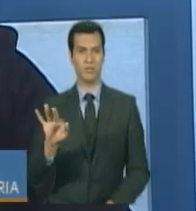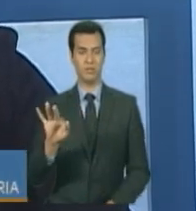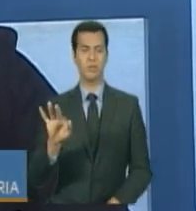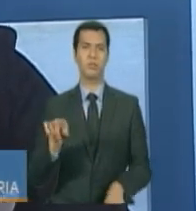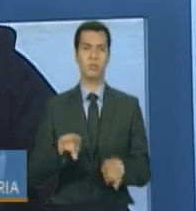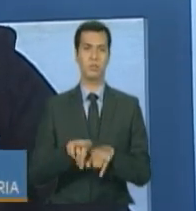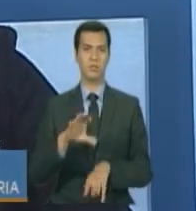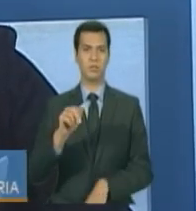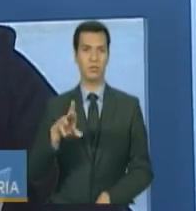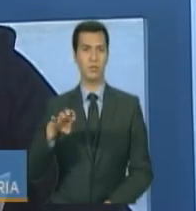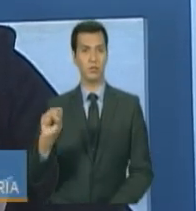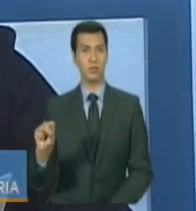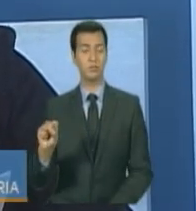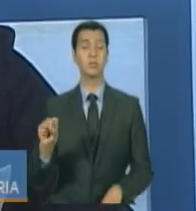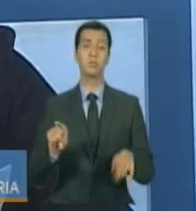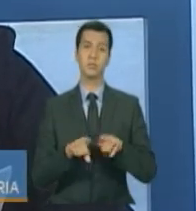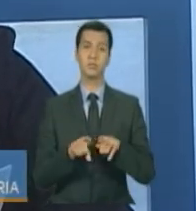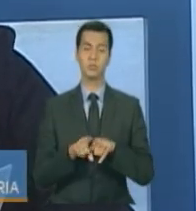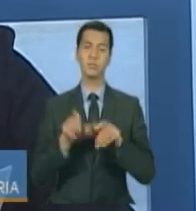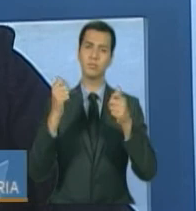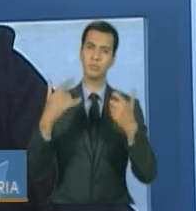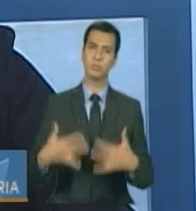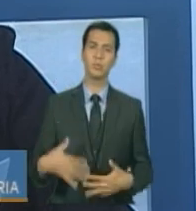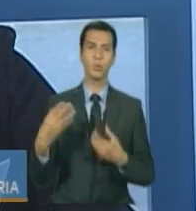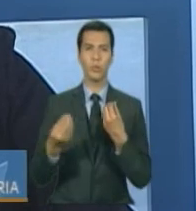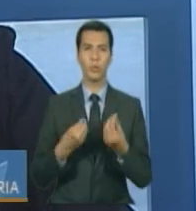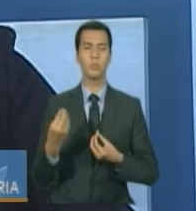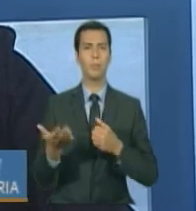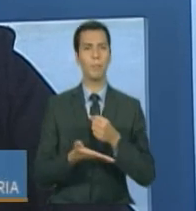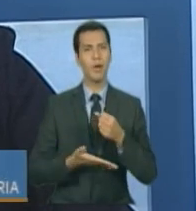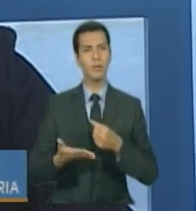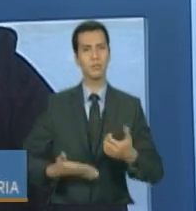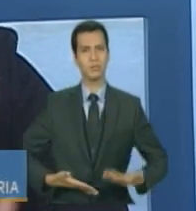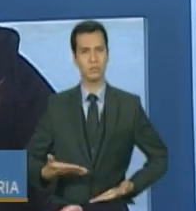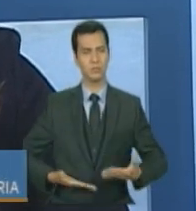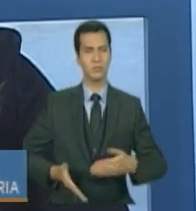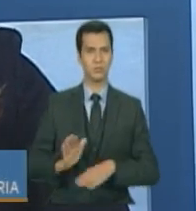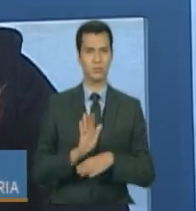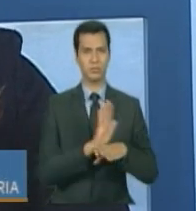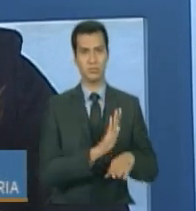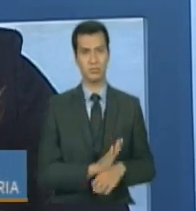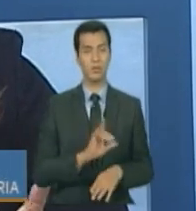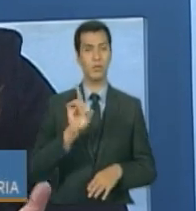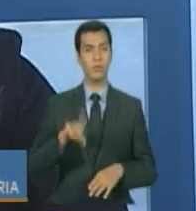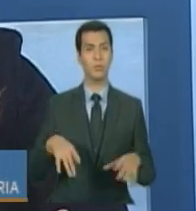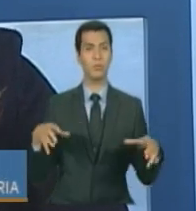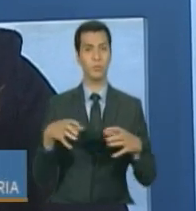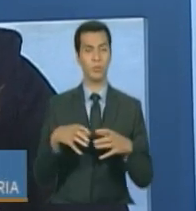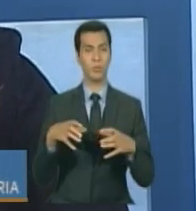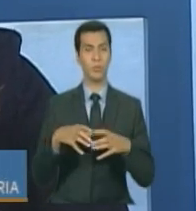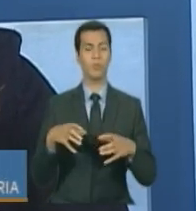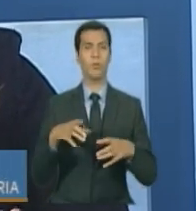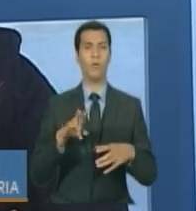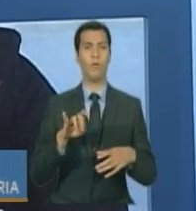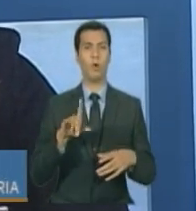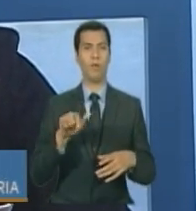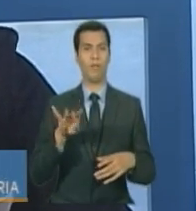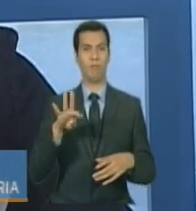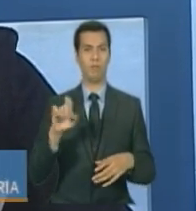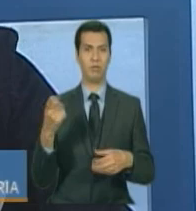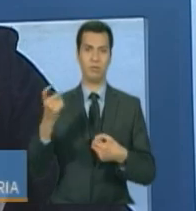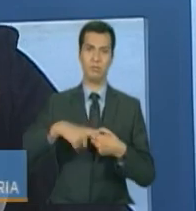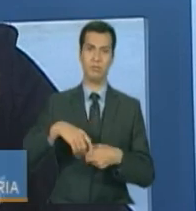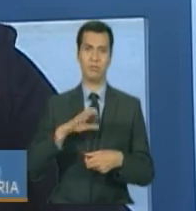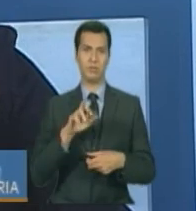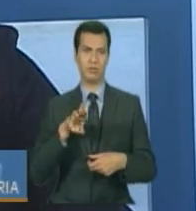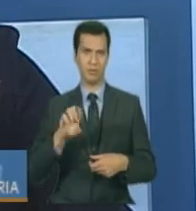e para a oferta de serviços e ações de proteção social básica executados por equipe volante que integra o CRAS em